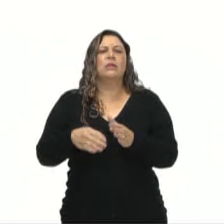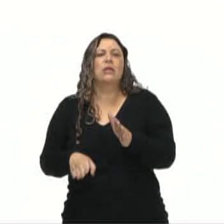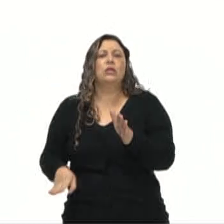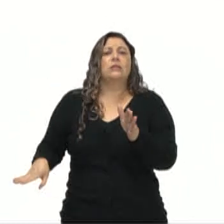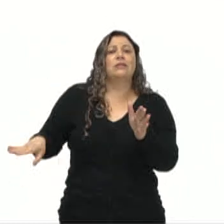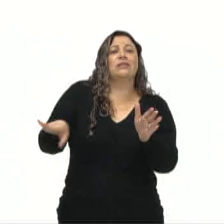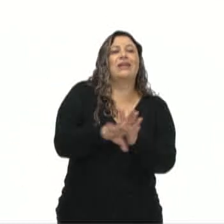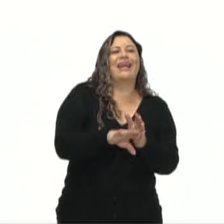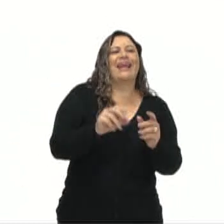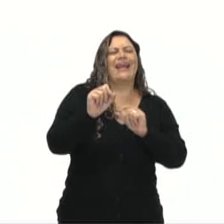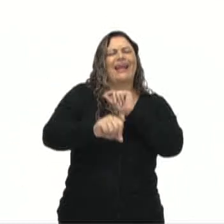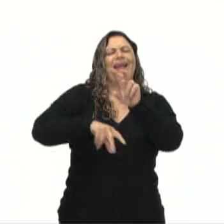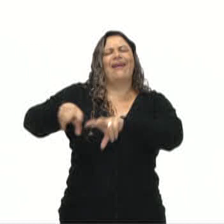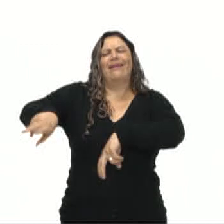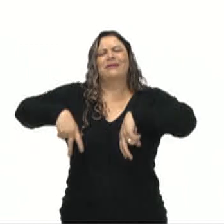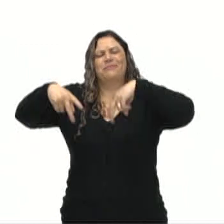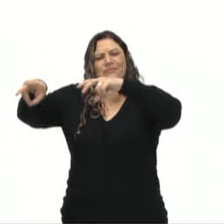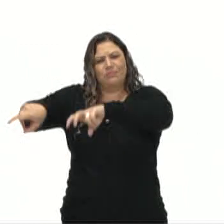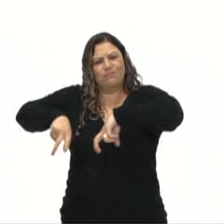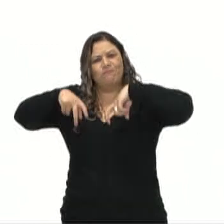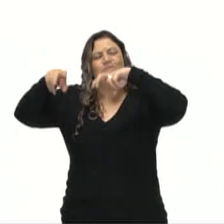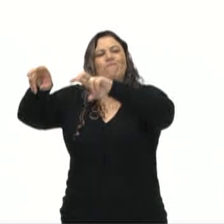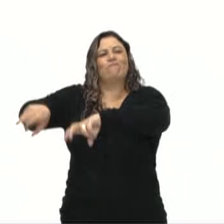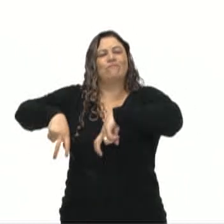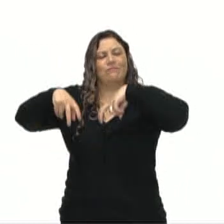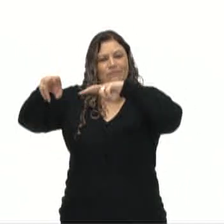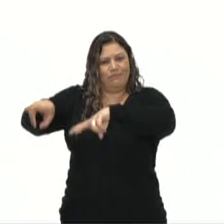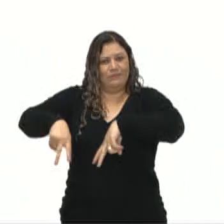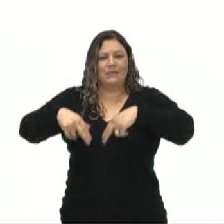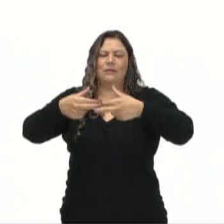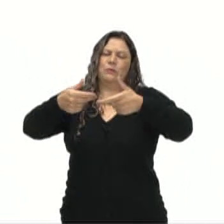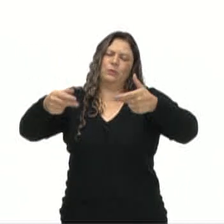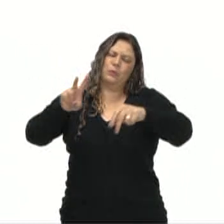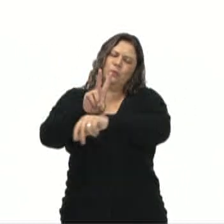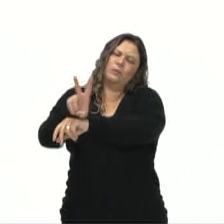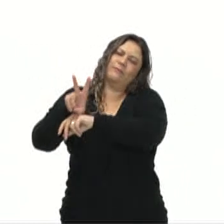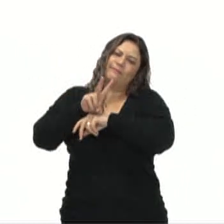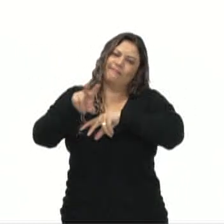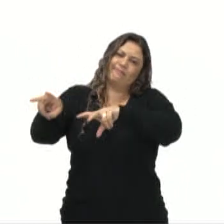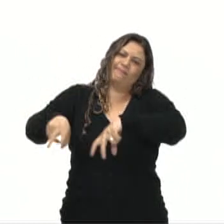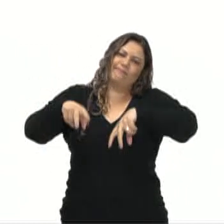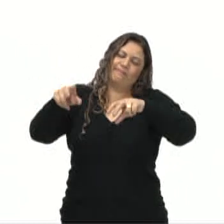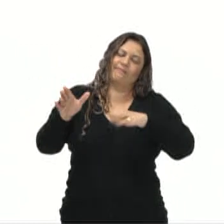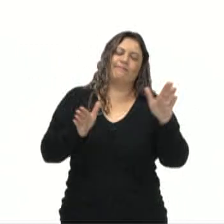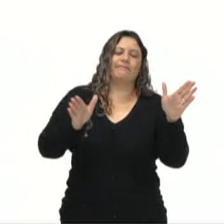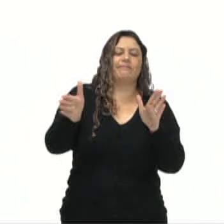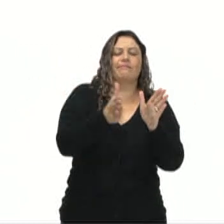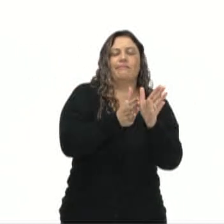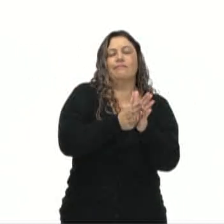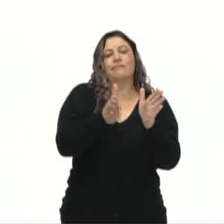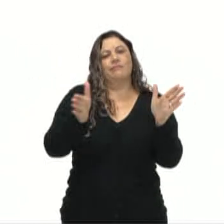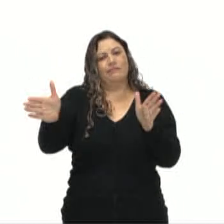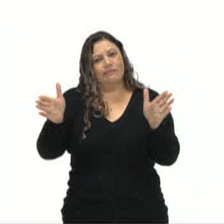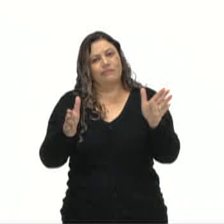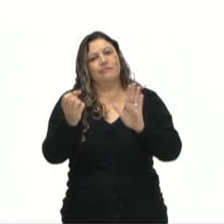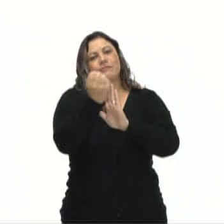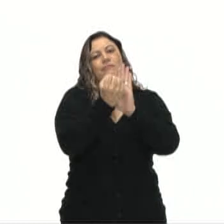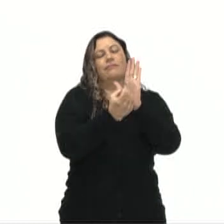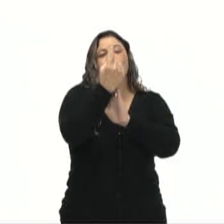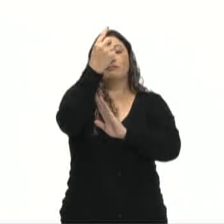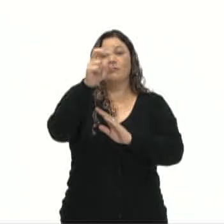Hutus. Agricultores pertencentes ao povo banto. Durante o século XV, os Tutsis